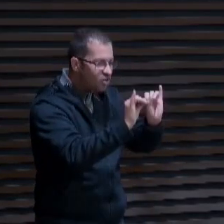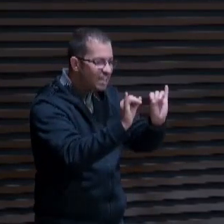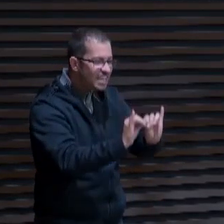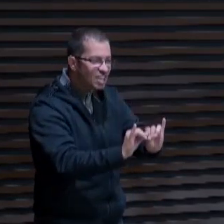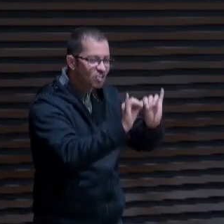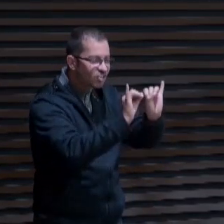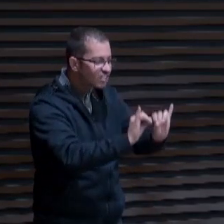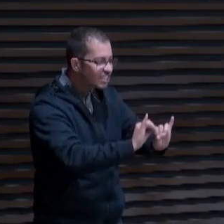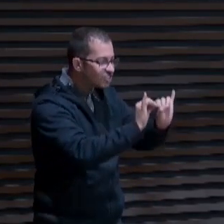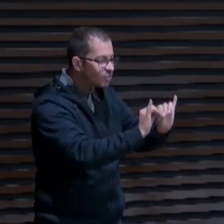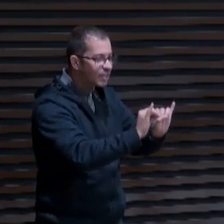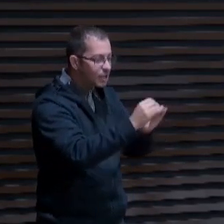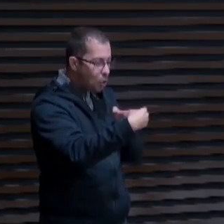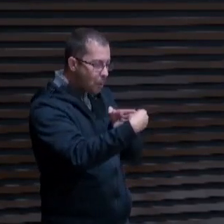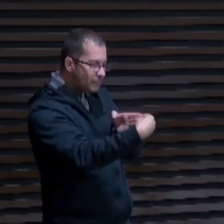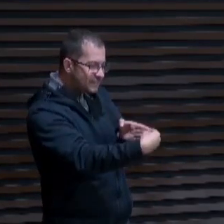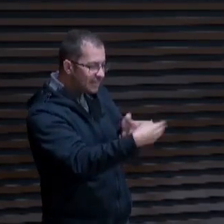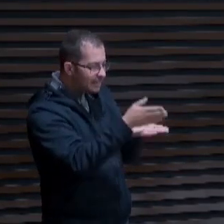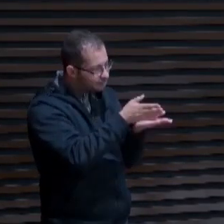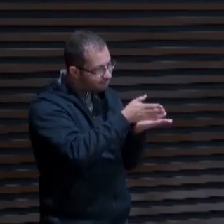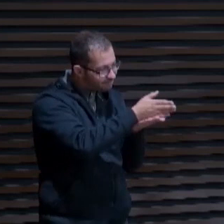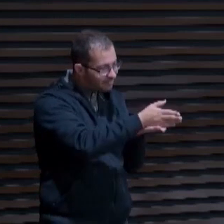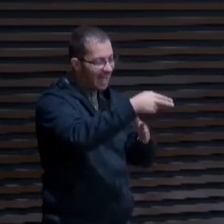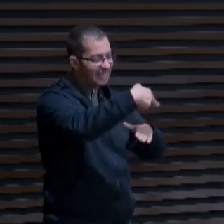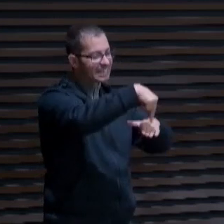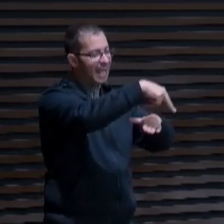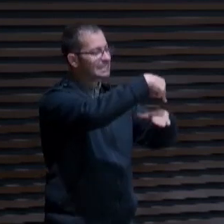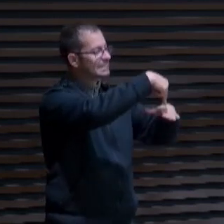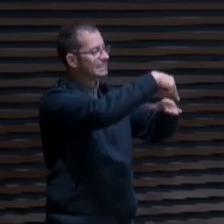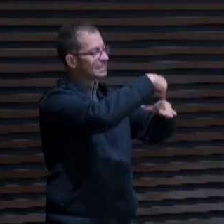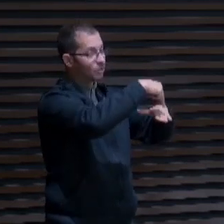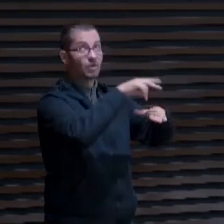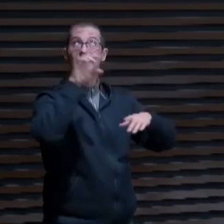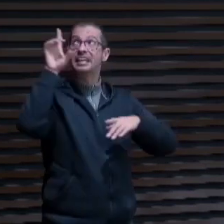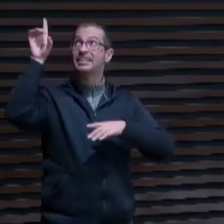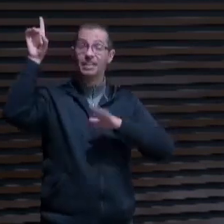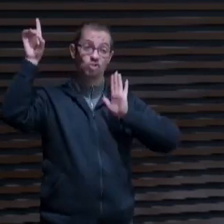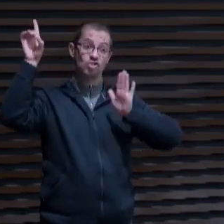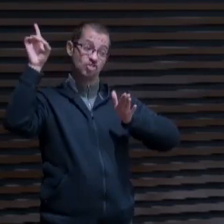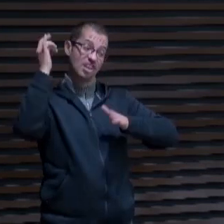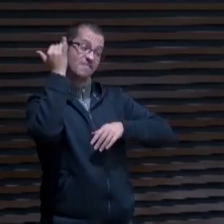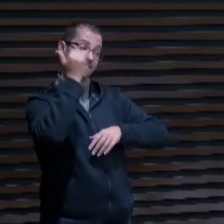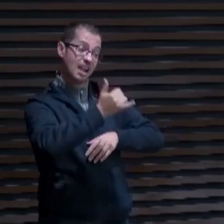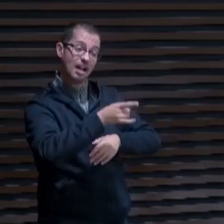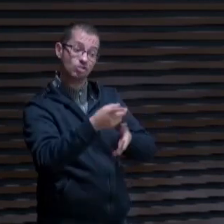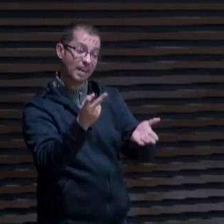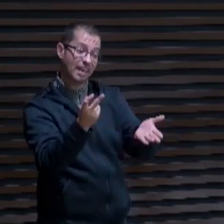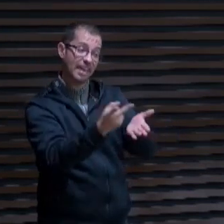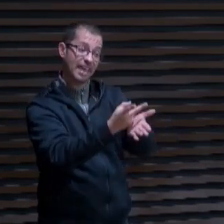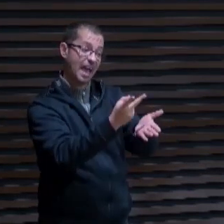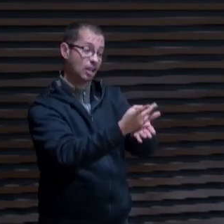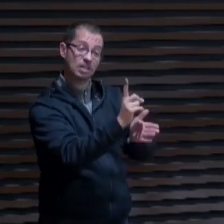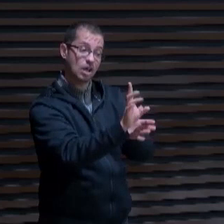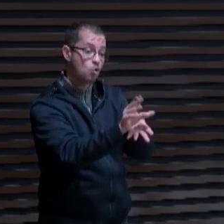e seguiram as nações que estavam em derredor deles, dos quais o Senhor lhes havia ordenado que não as